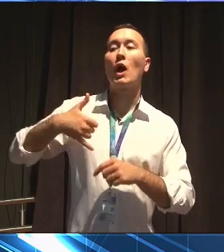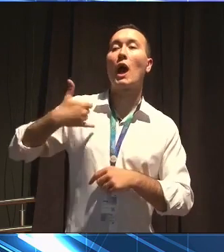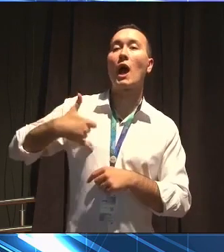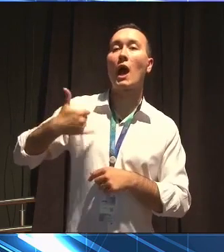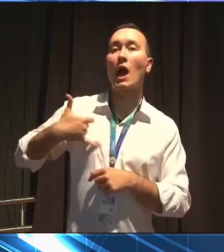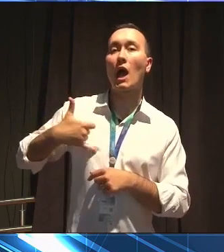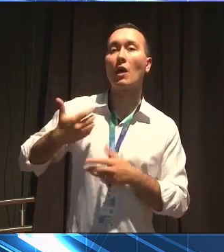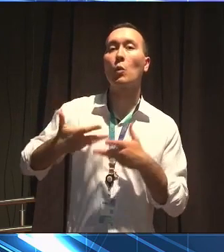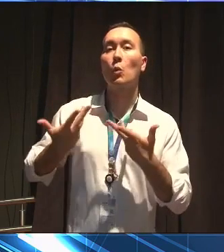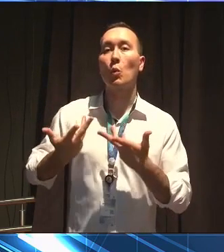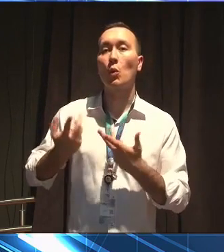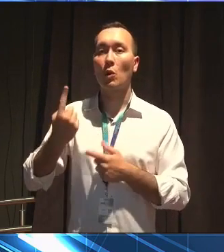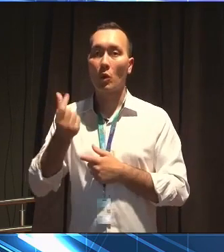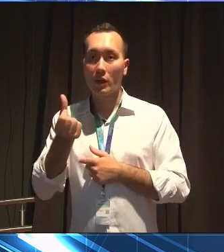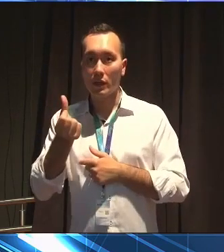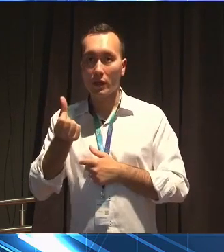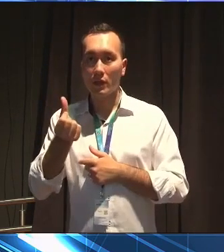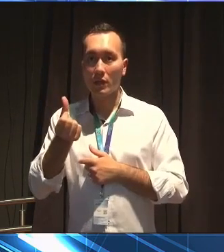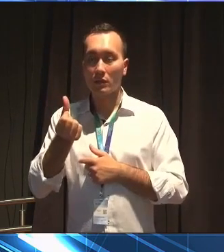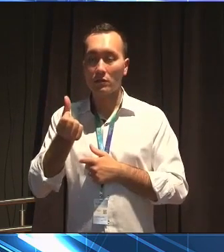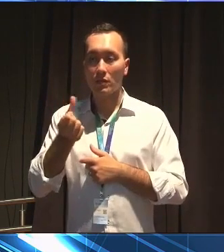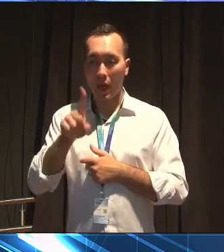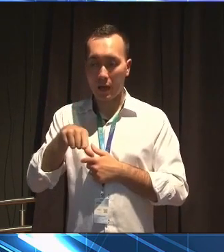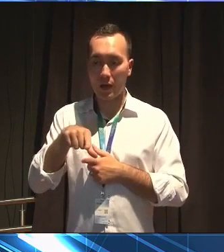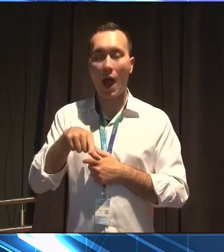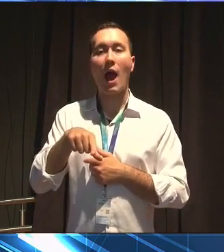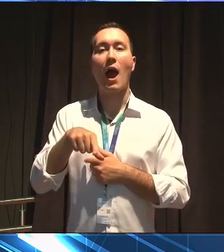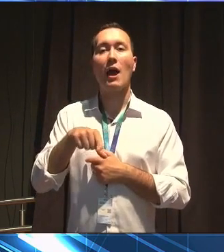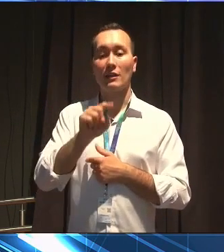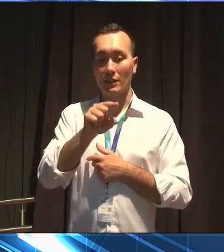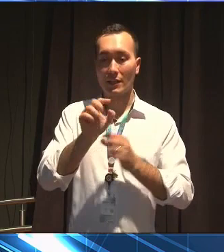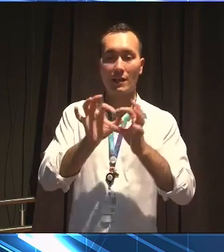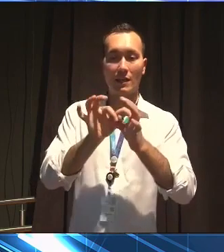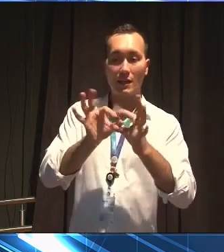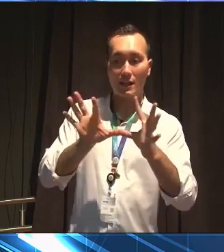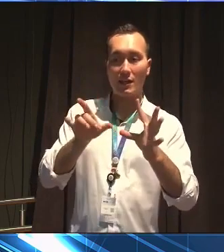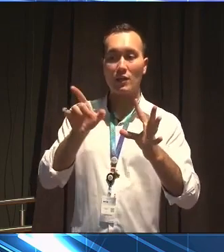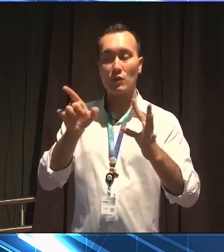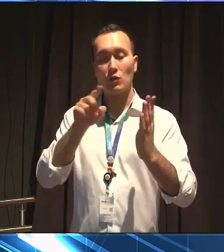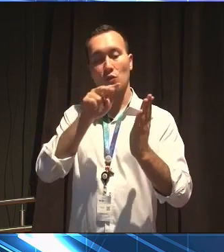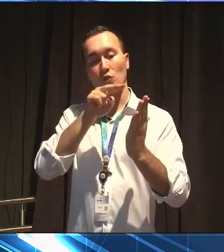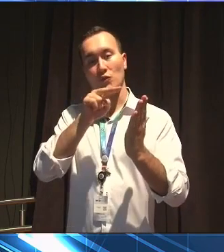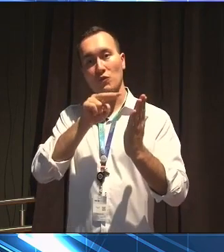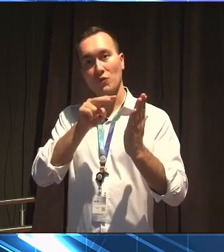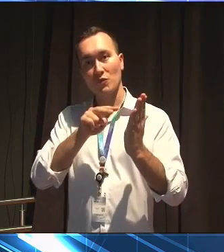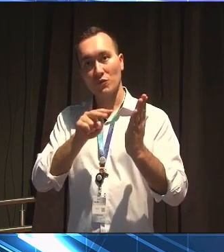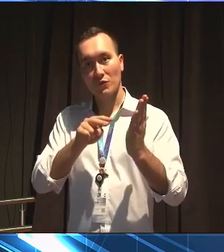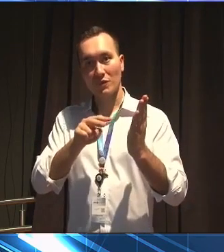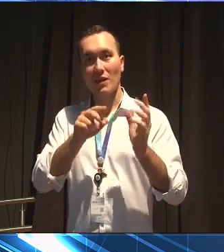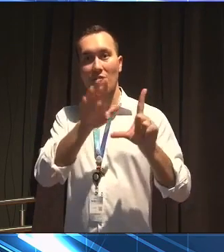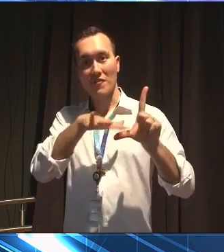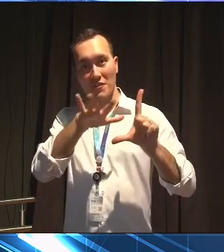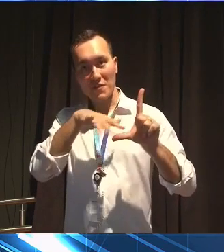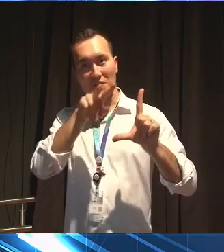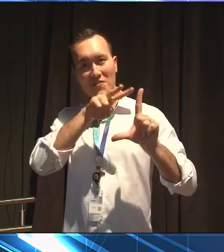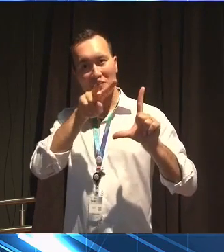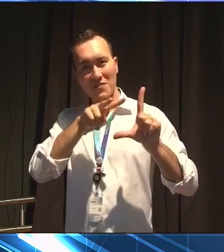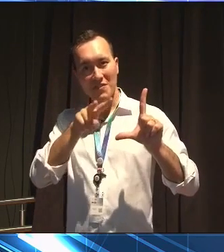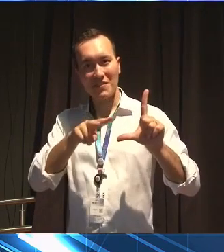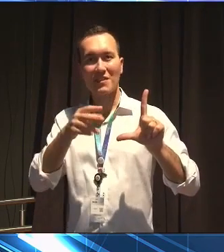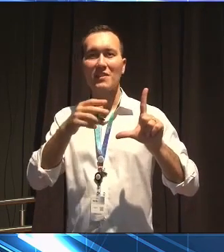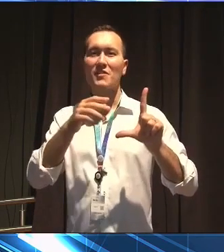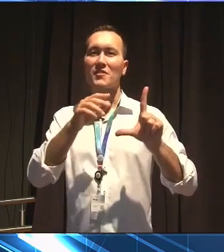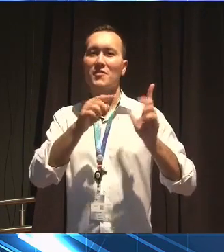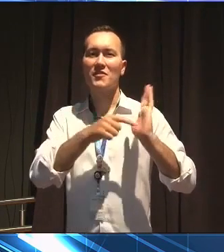ele está me liberando um catálogo baseado no atributo do usuário, que seria o claim-based.